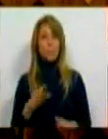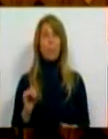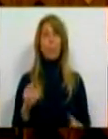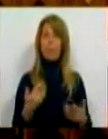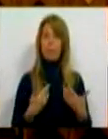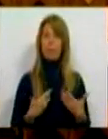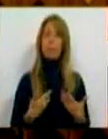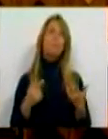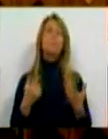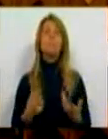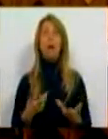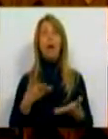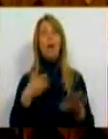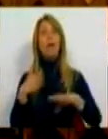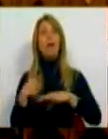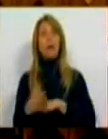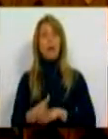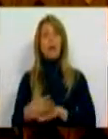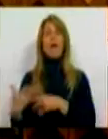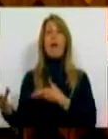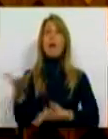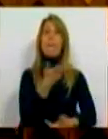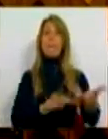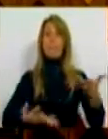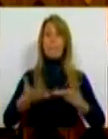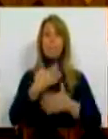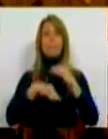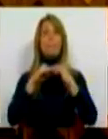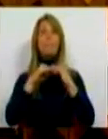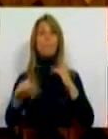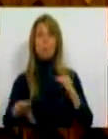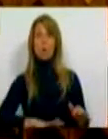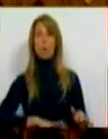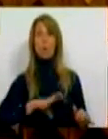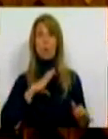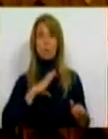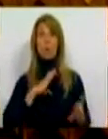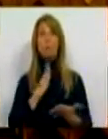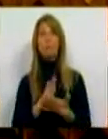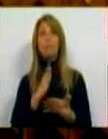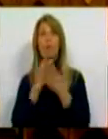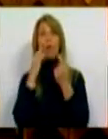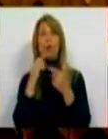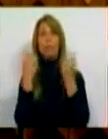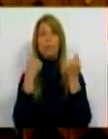a partilha, a estabilidade e a confiança que a escola pública